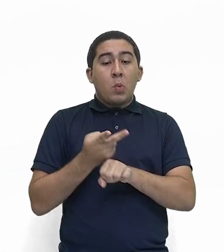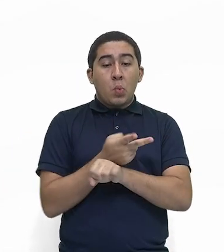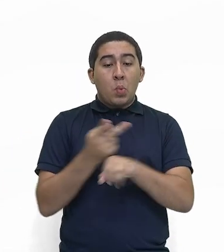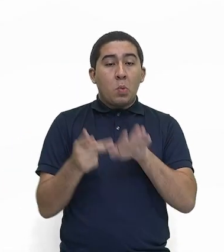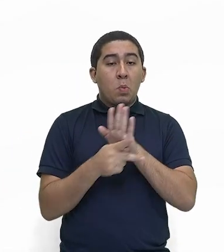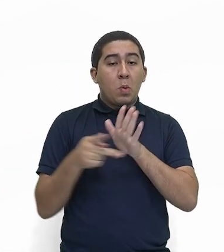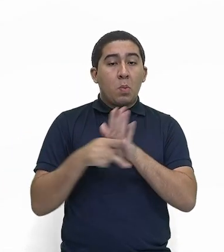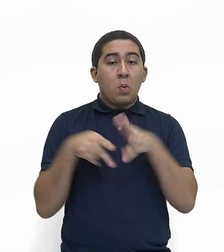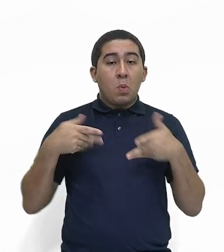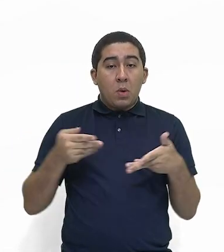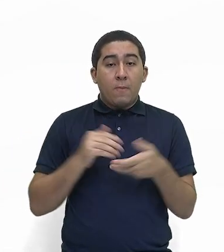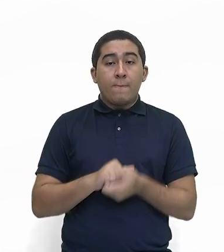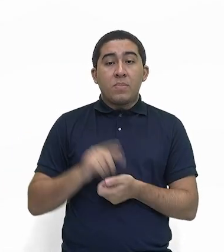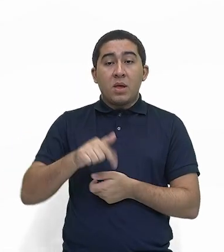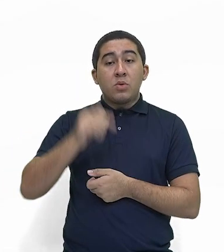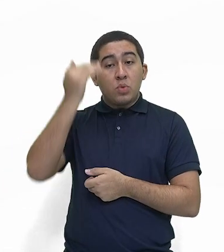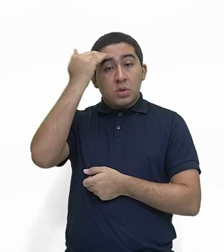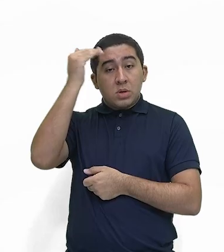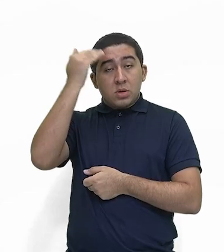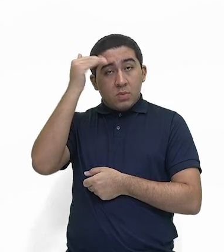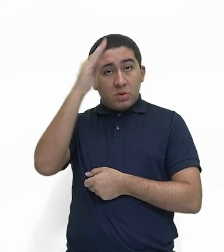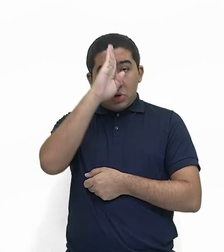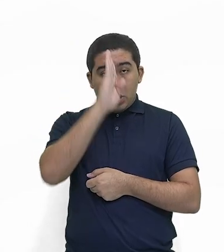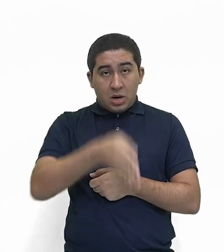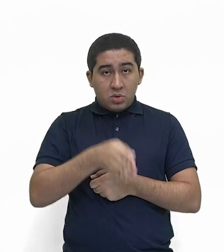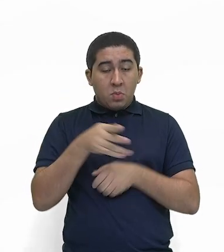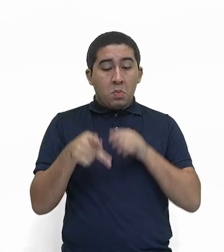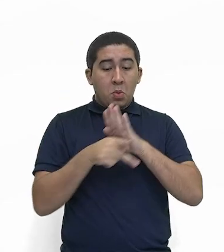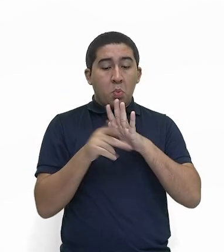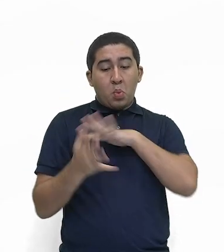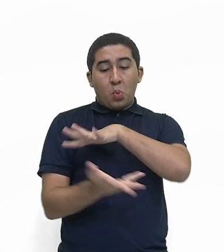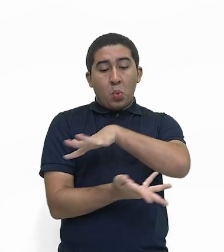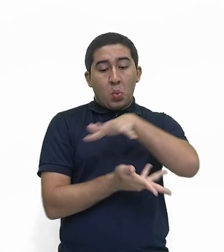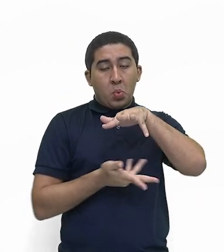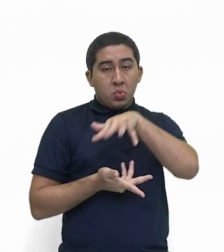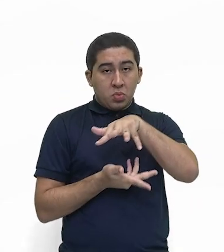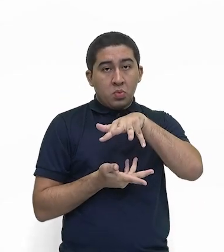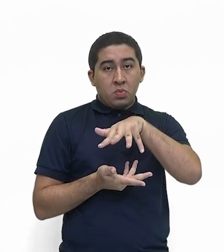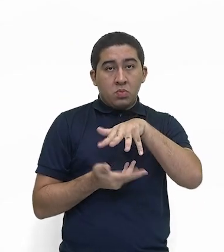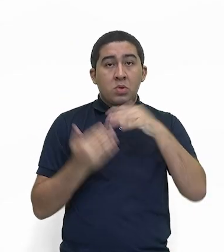quê? Do entendimento objetivo do mundo natural.